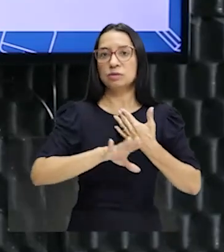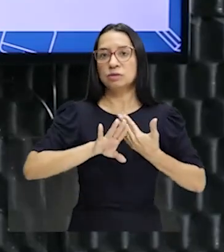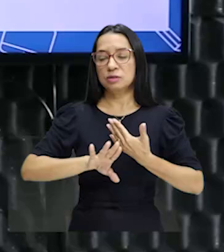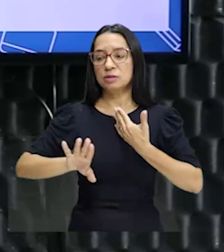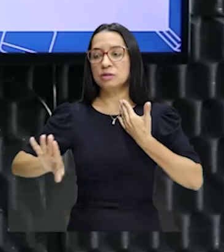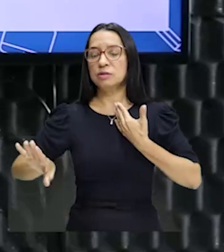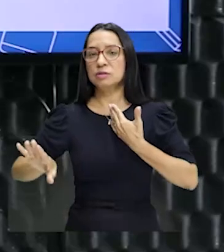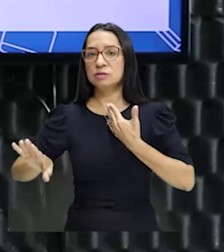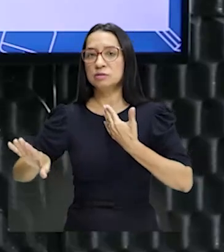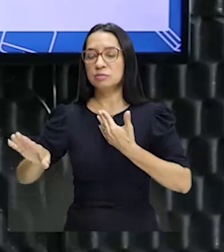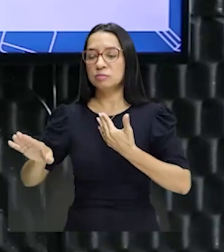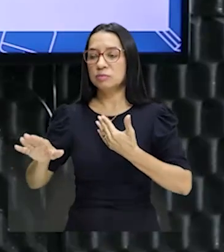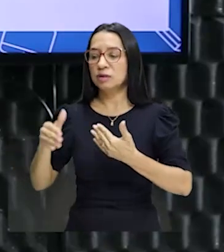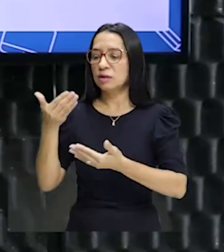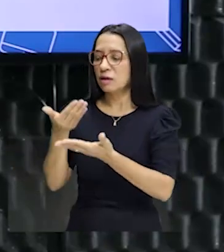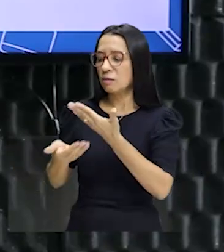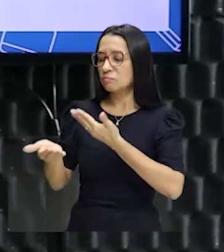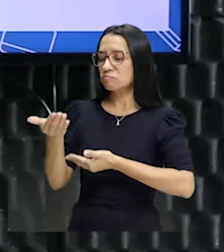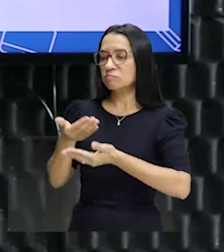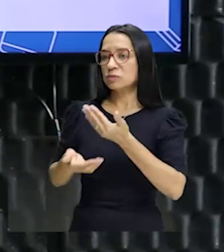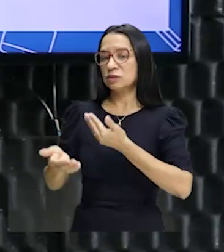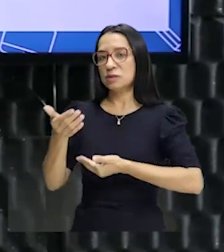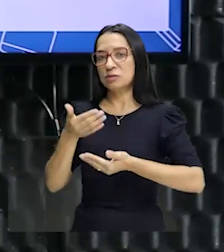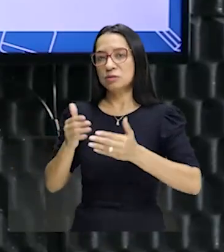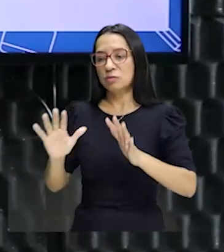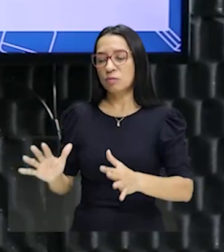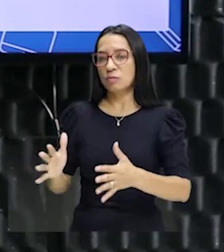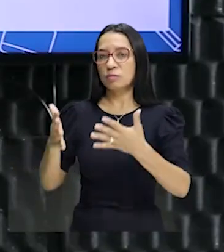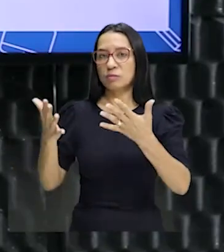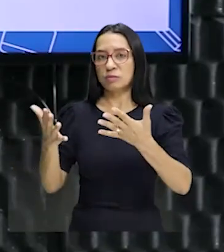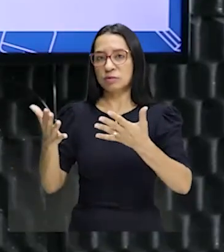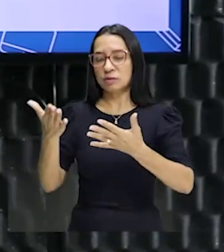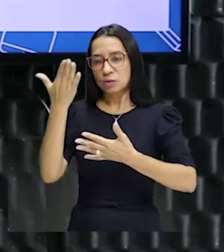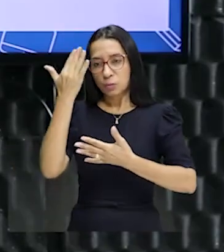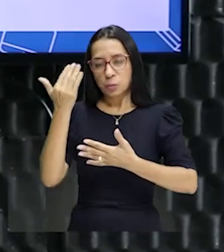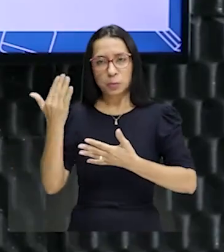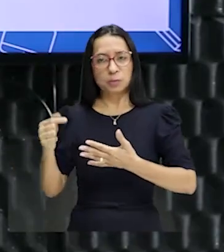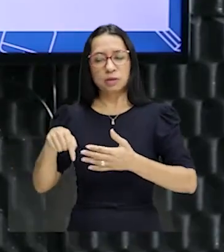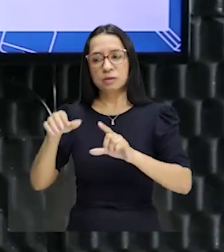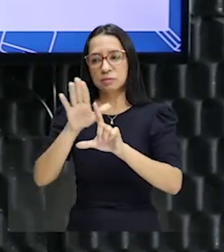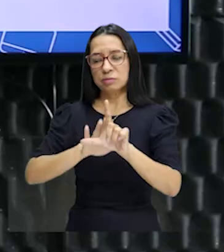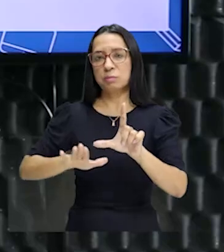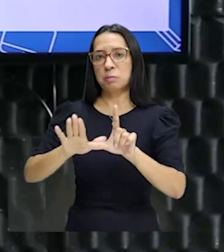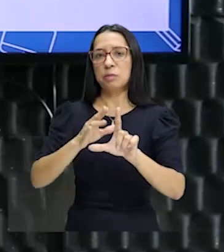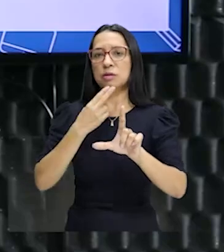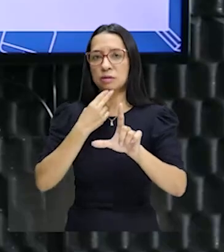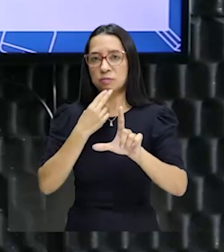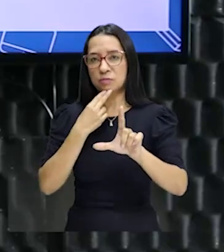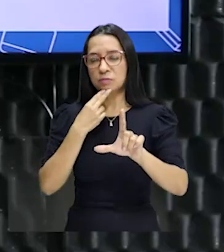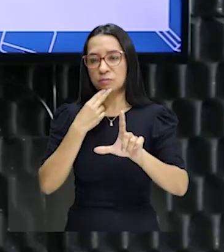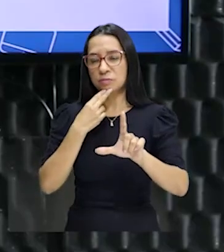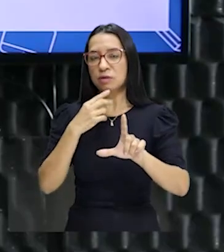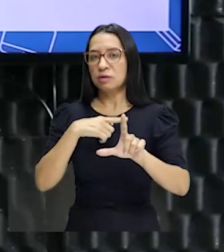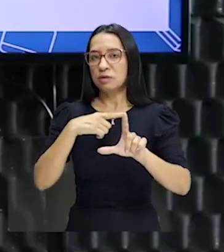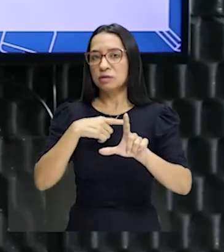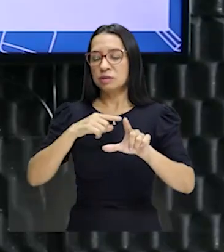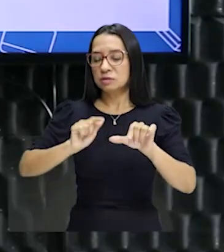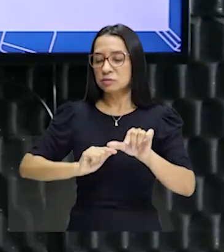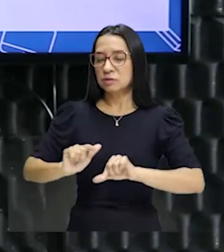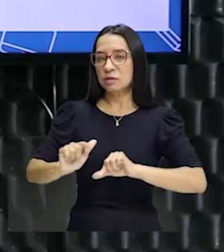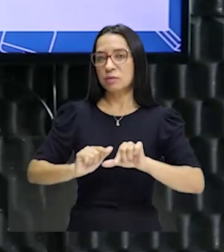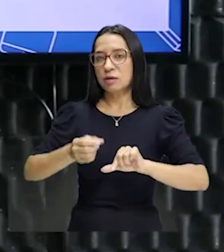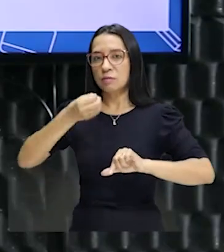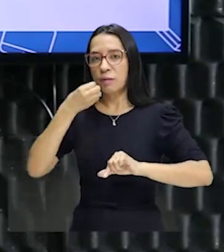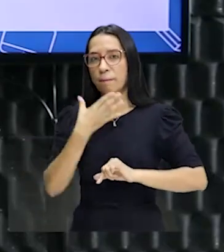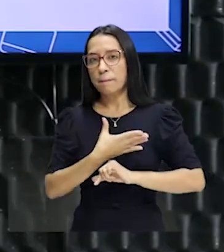para nós confraternizarmos, comemorarmos, por exemplo, o sucesso da nossa plataforma, o quanto tem sido trabalhoso e